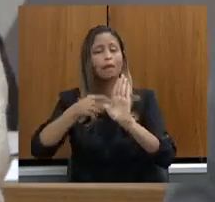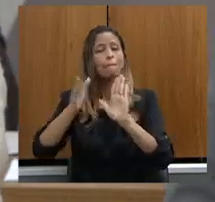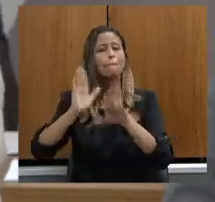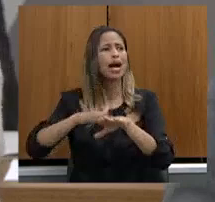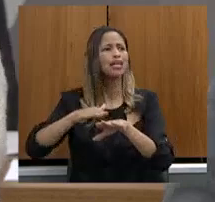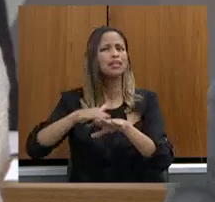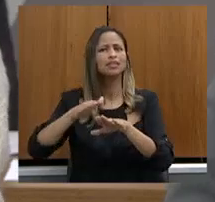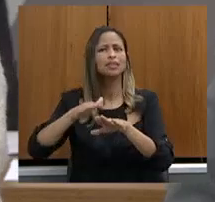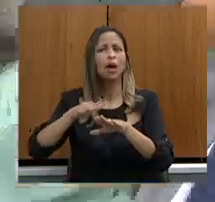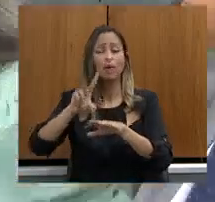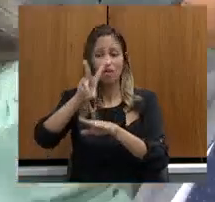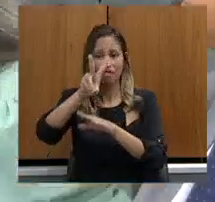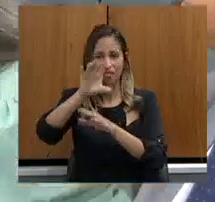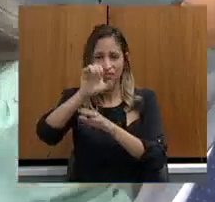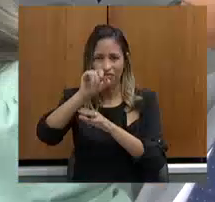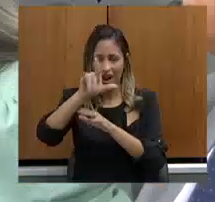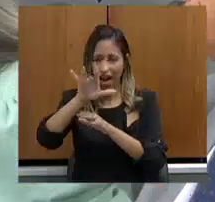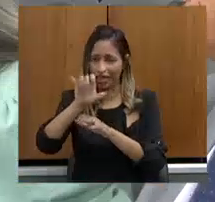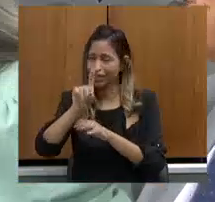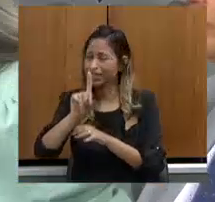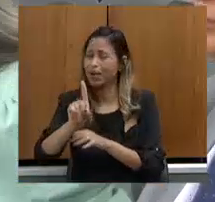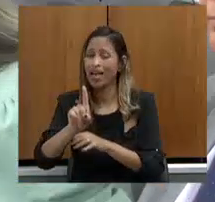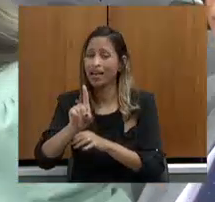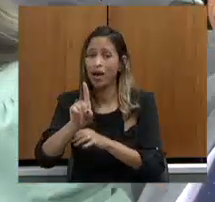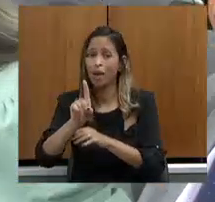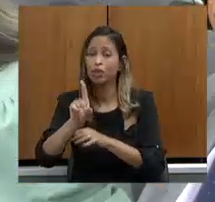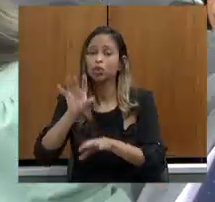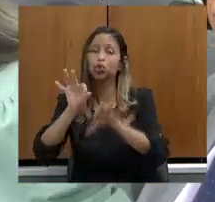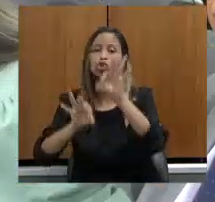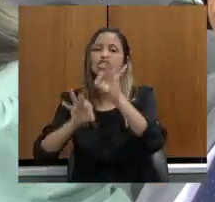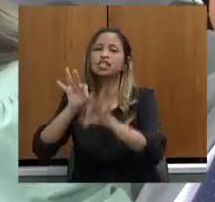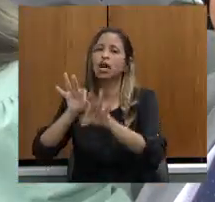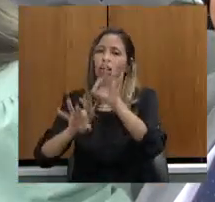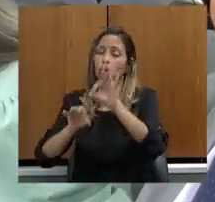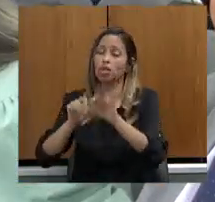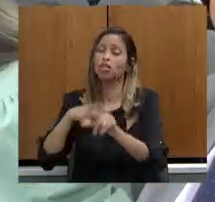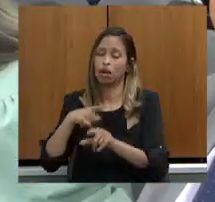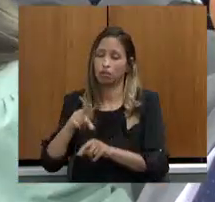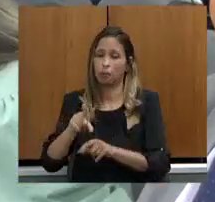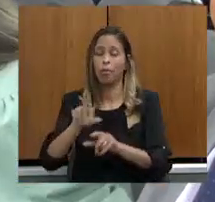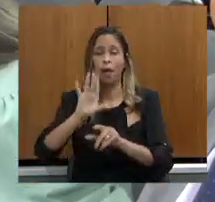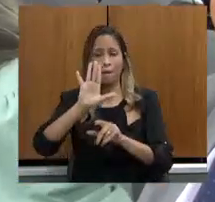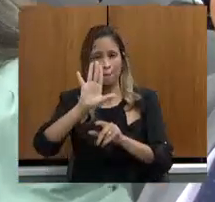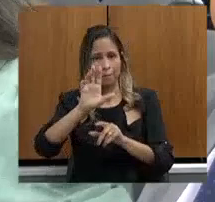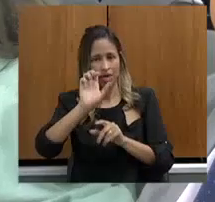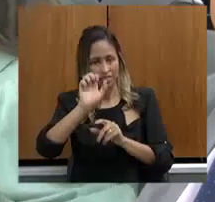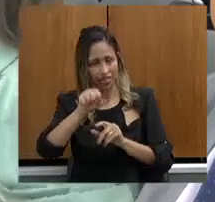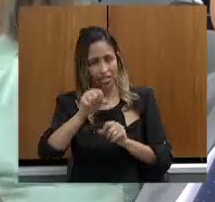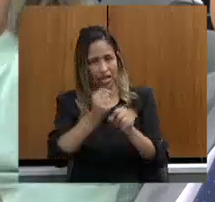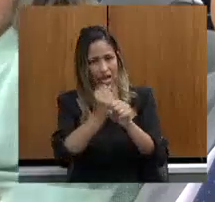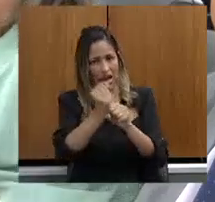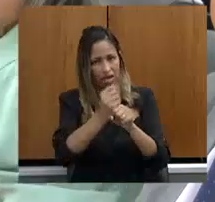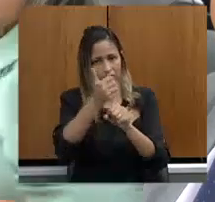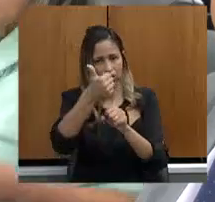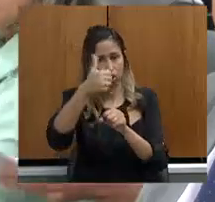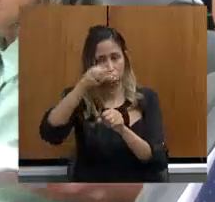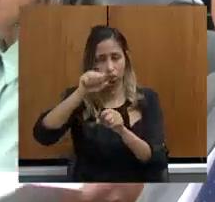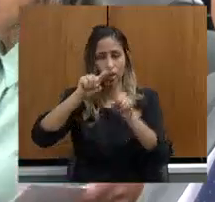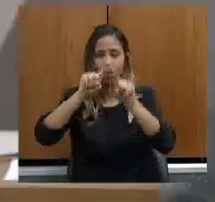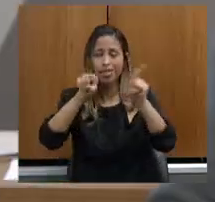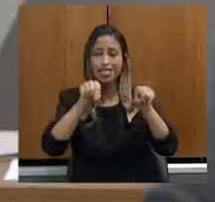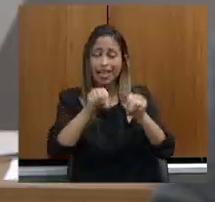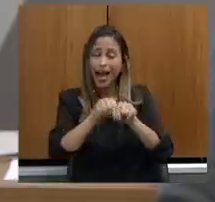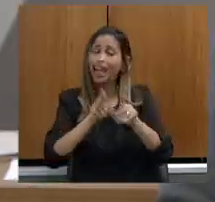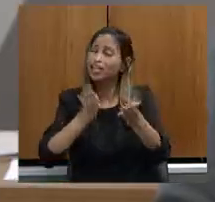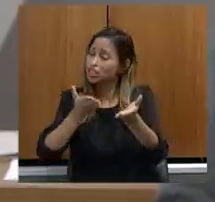sério porque o modelo da vale não é célere nós estamos acionando judicialmente mas ainda assim nós tivemos só nesse ano 18 salas de urgências